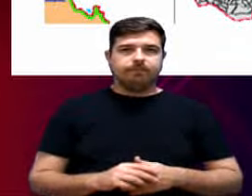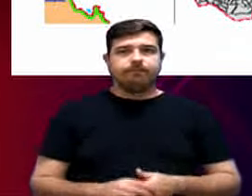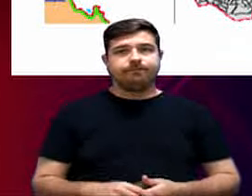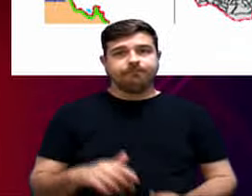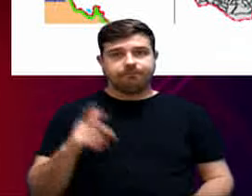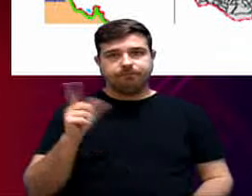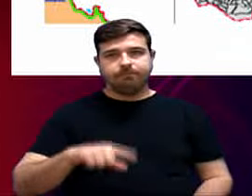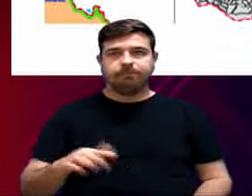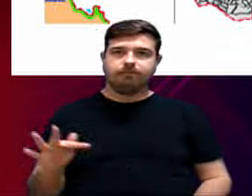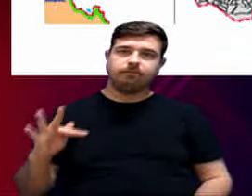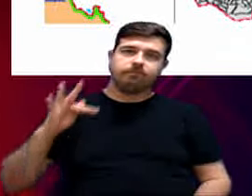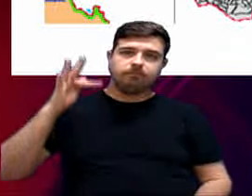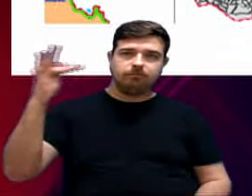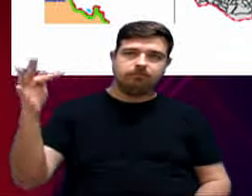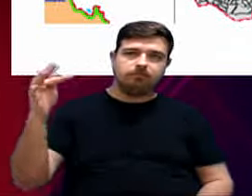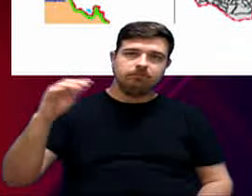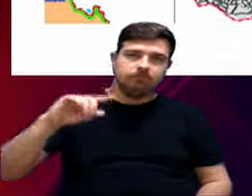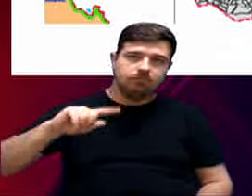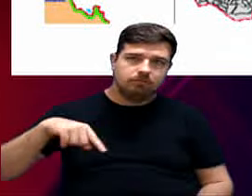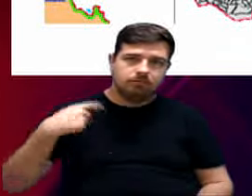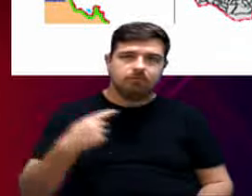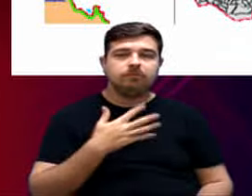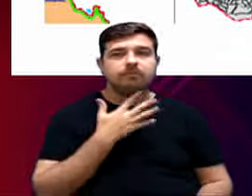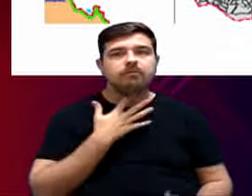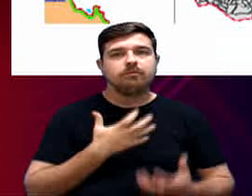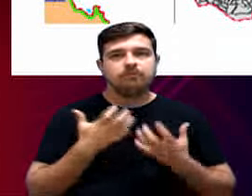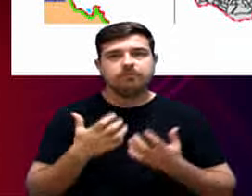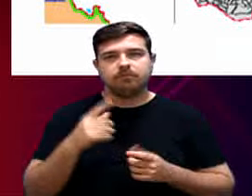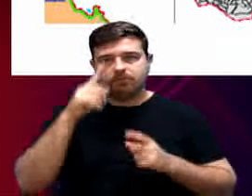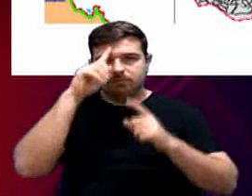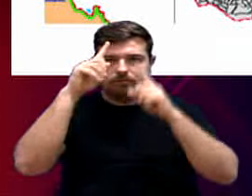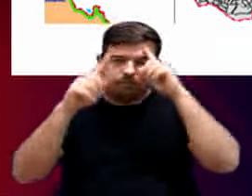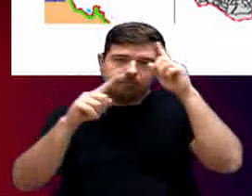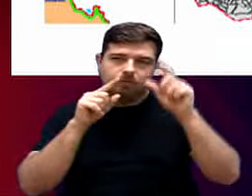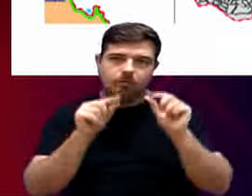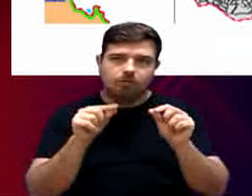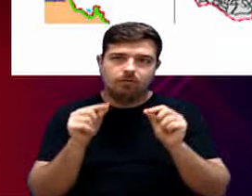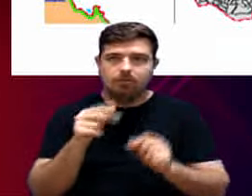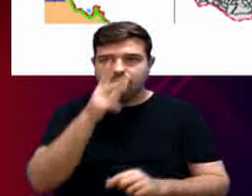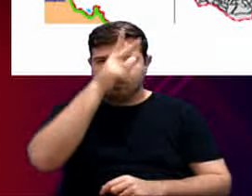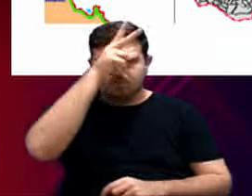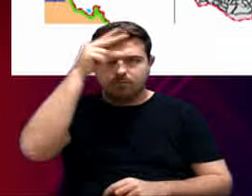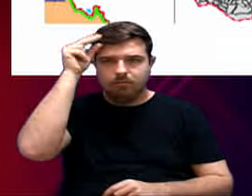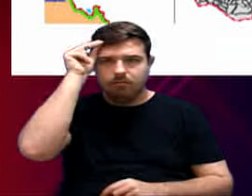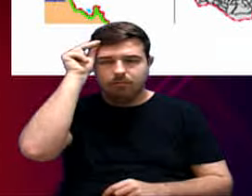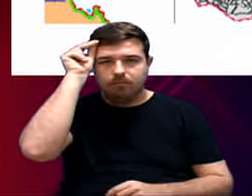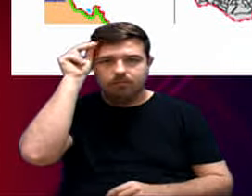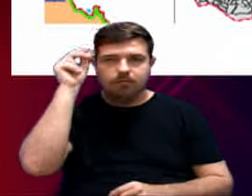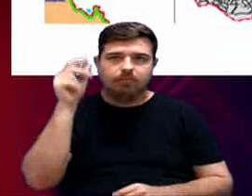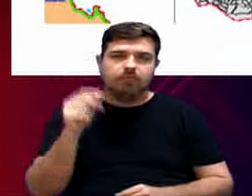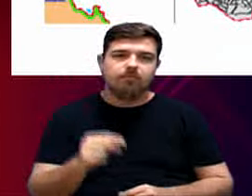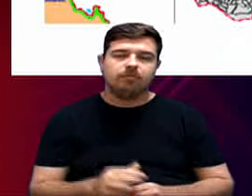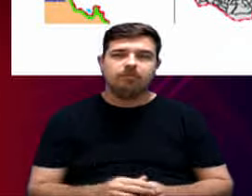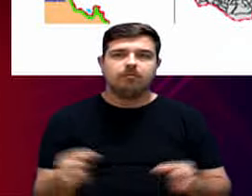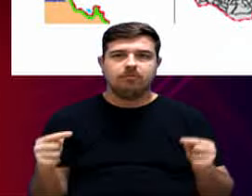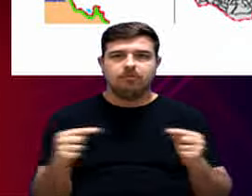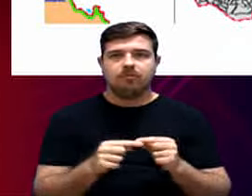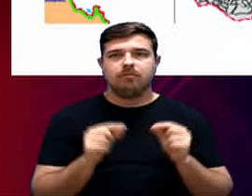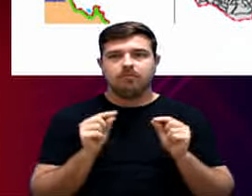previsto o que que a proposta eh eh da prefeitura eh vai em direção